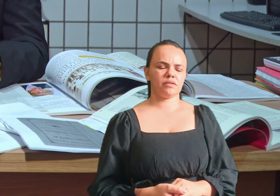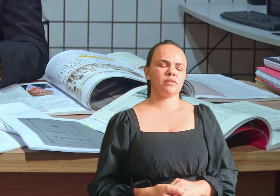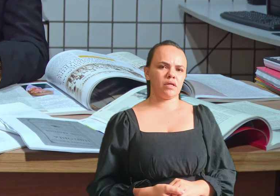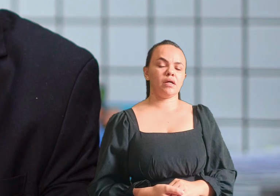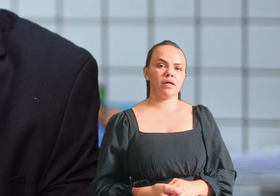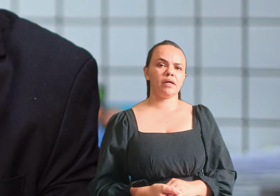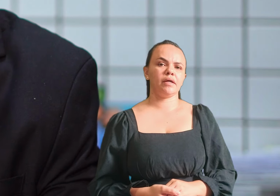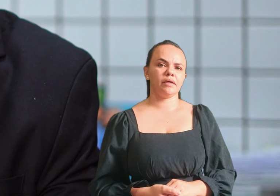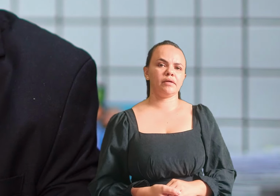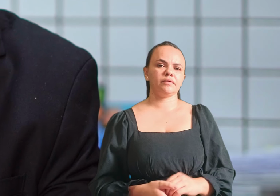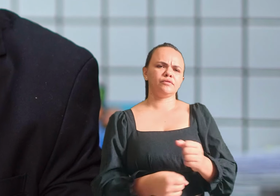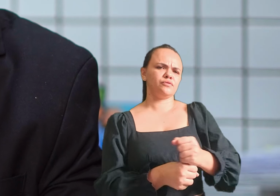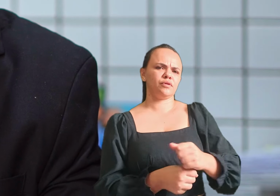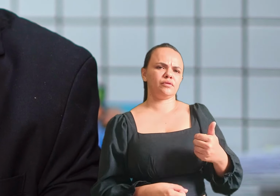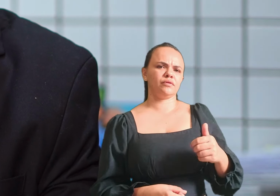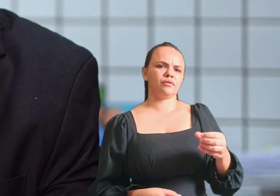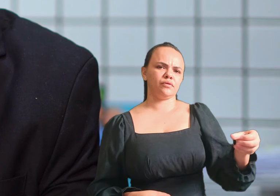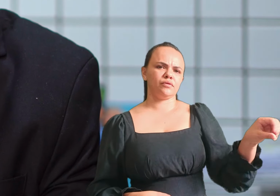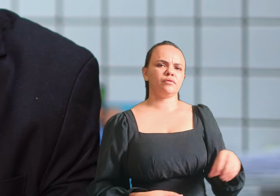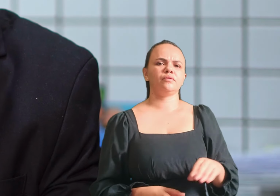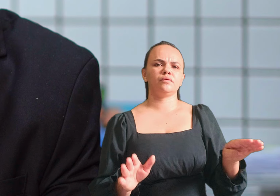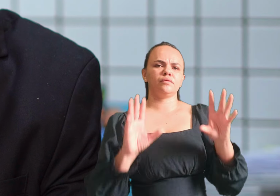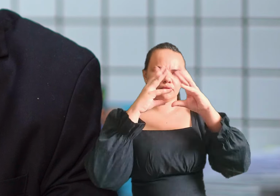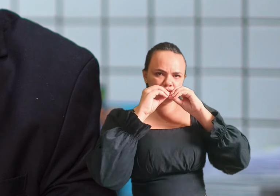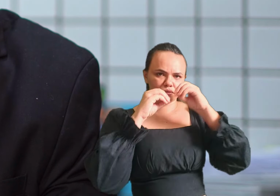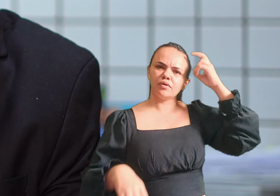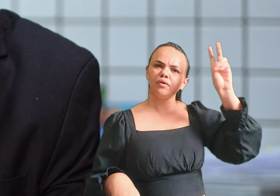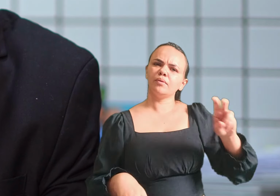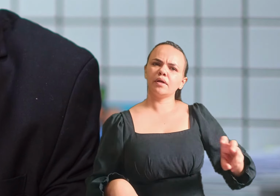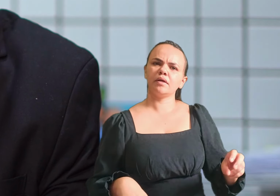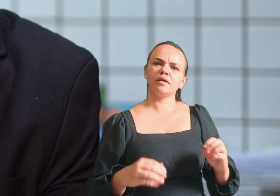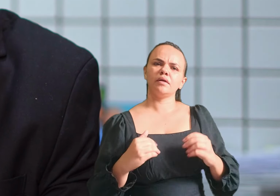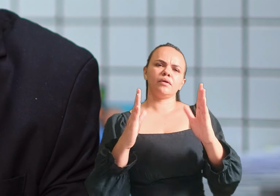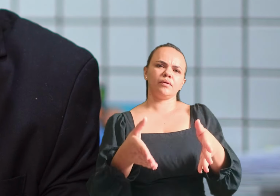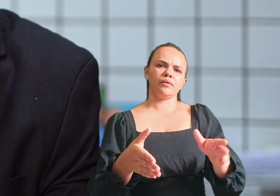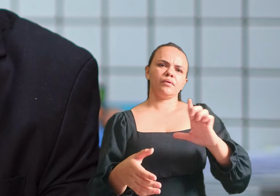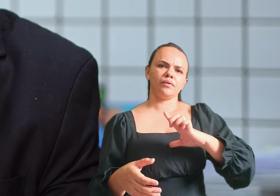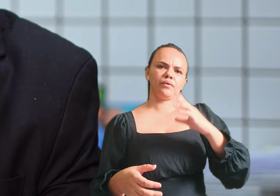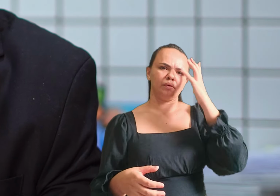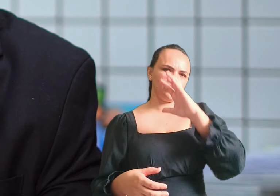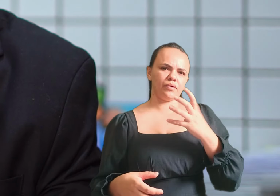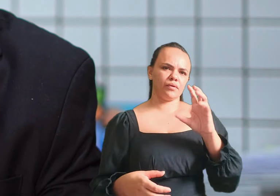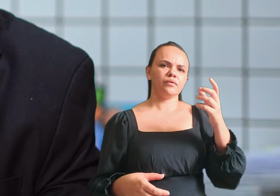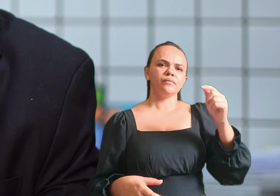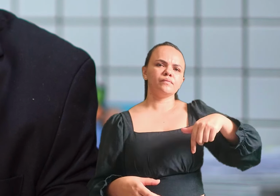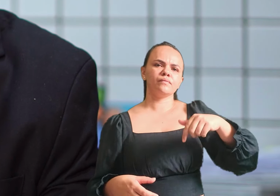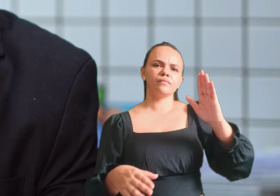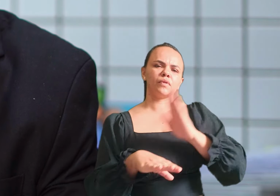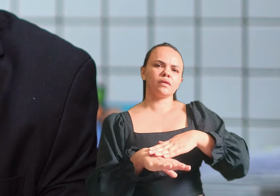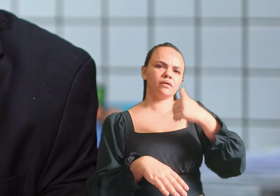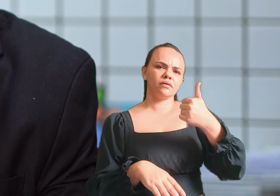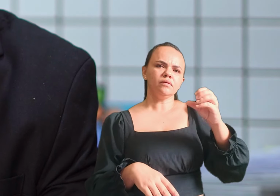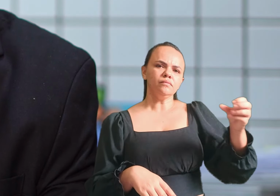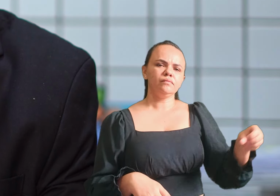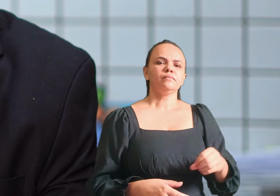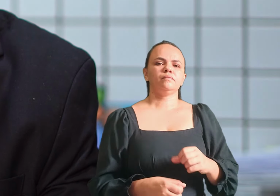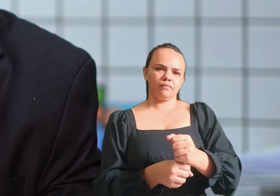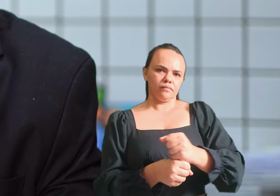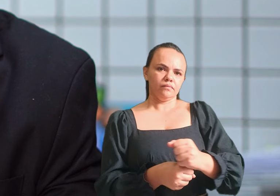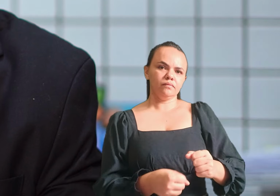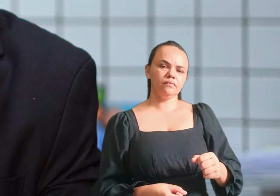respira cultura dá para se destacar a existência do carnaval em luí Gomes há mais de 100 anos a